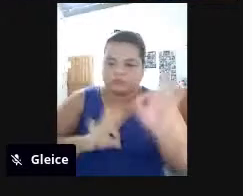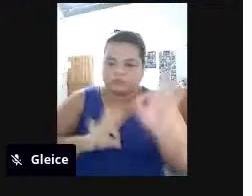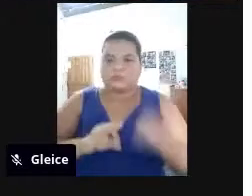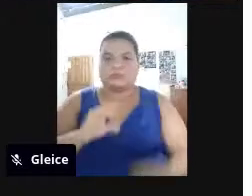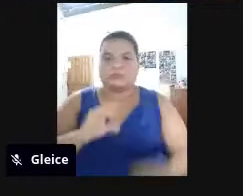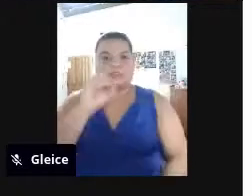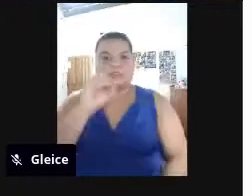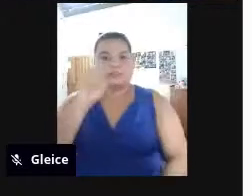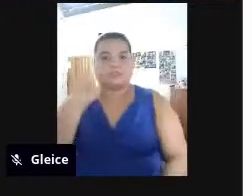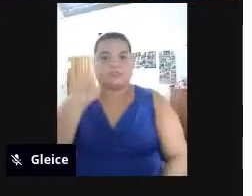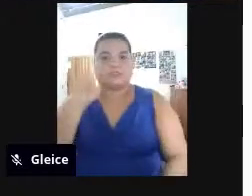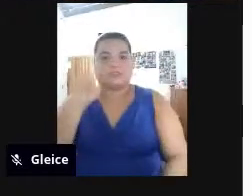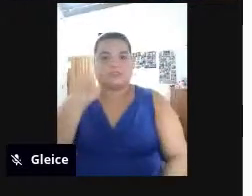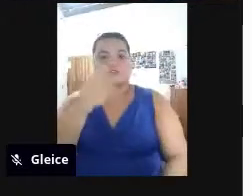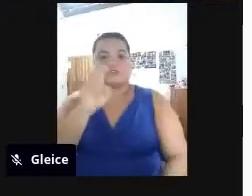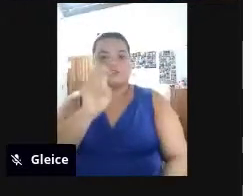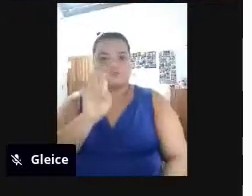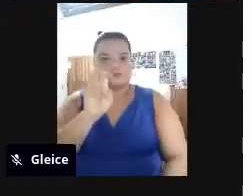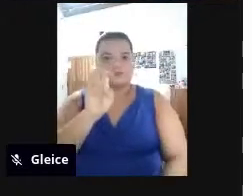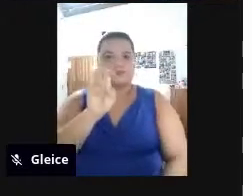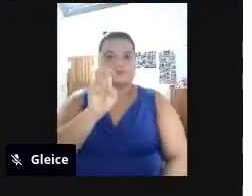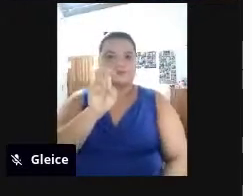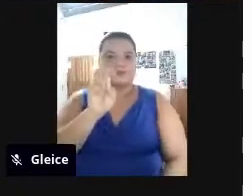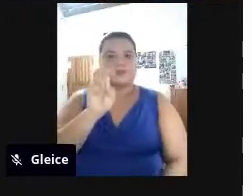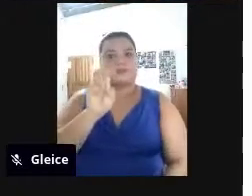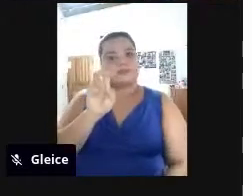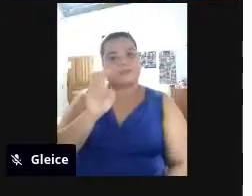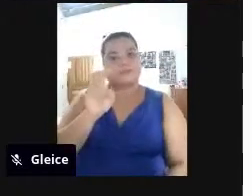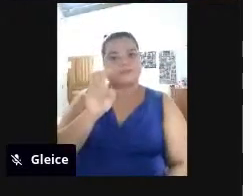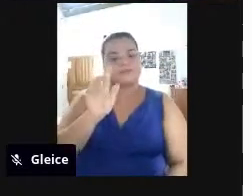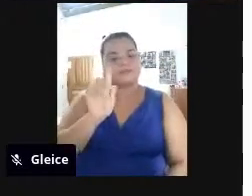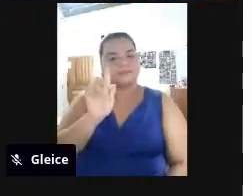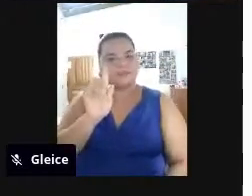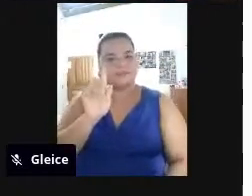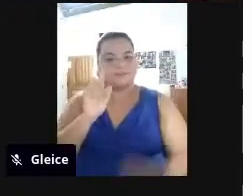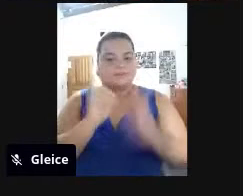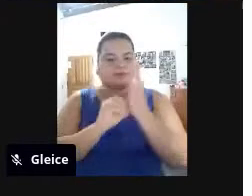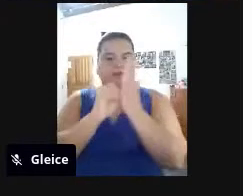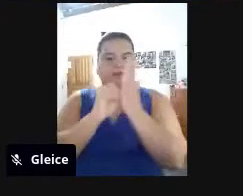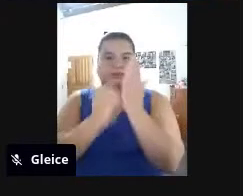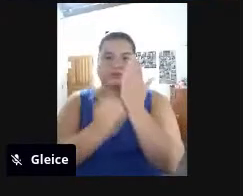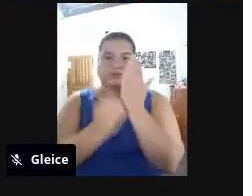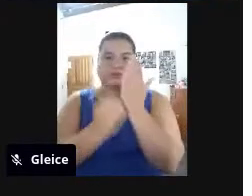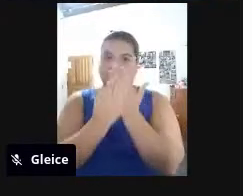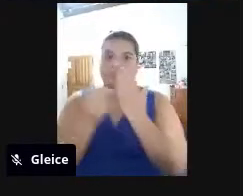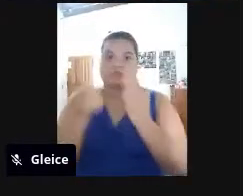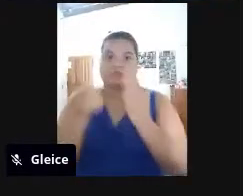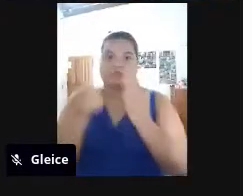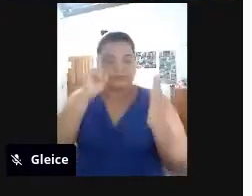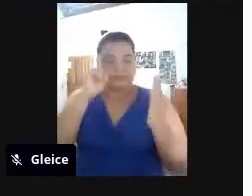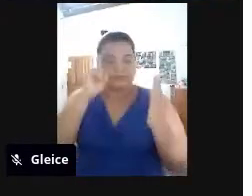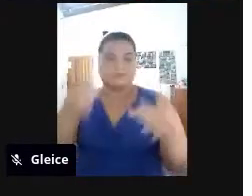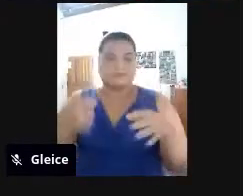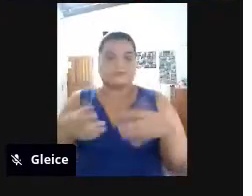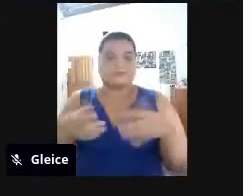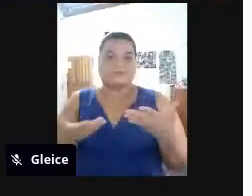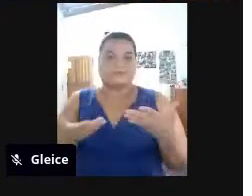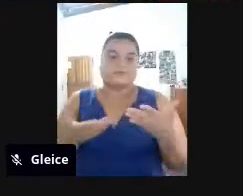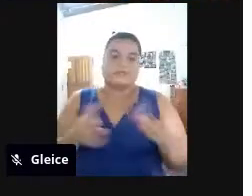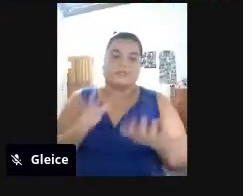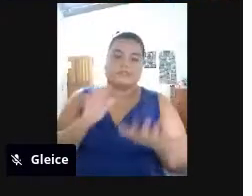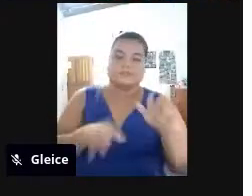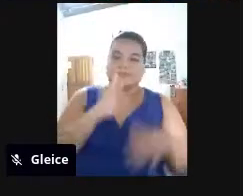de proteína por quilo por refeição. Menos do que isso, tem uma resposta